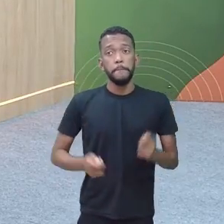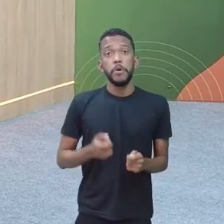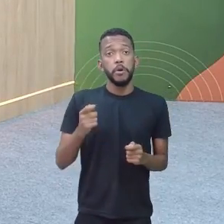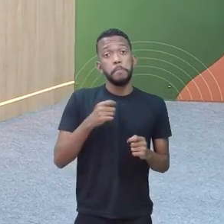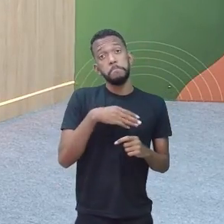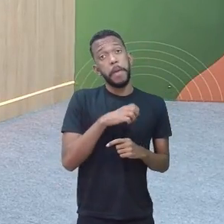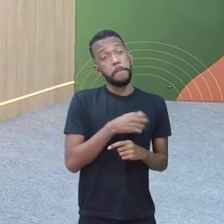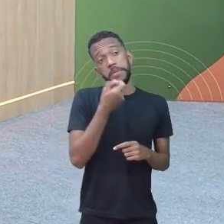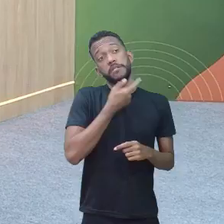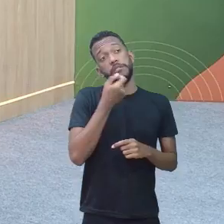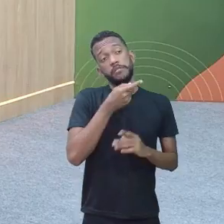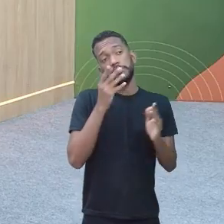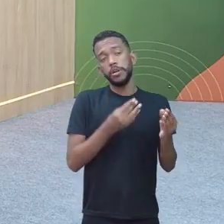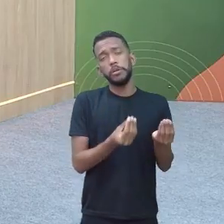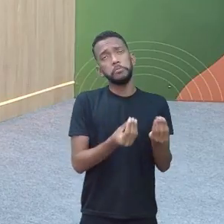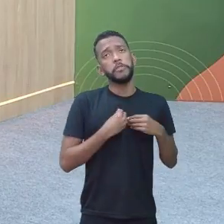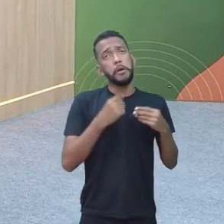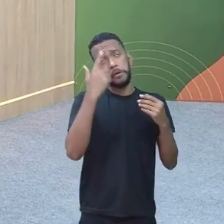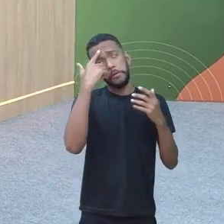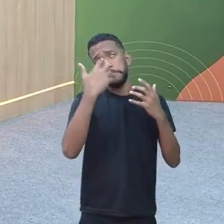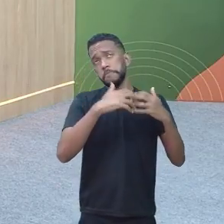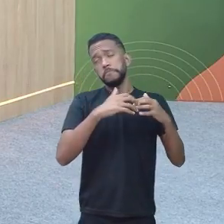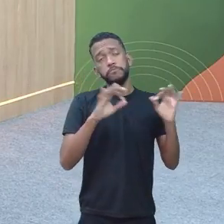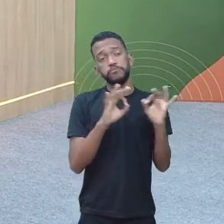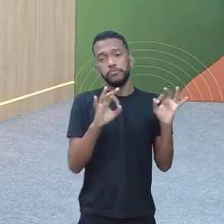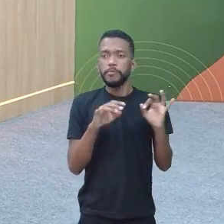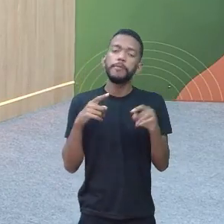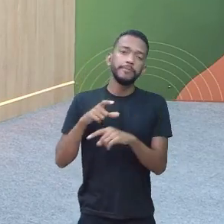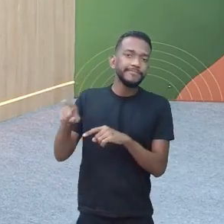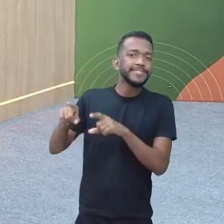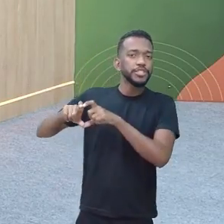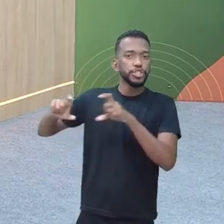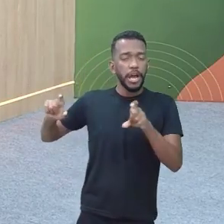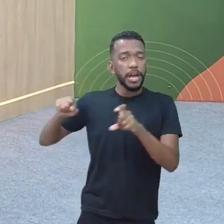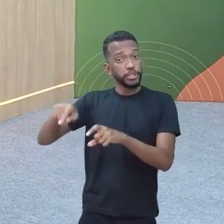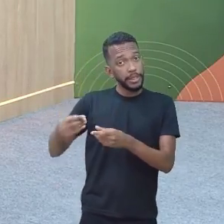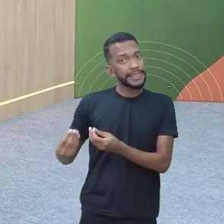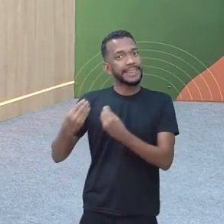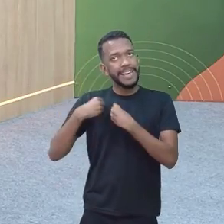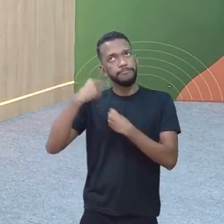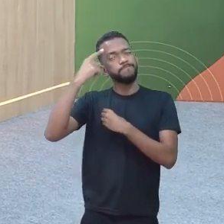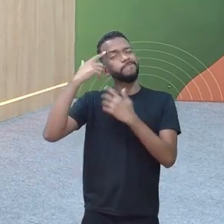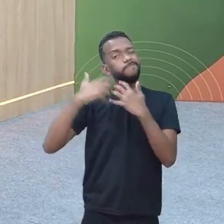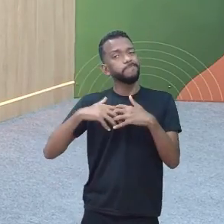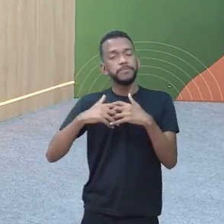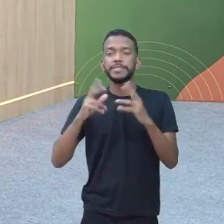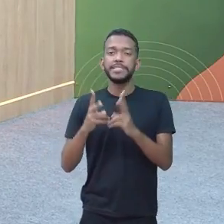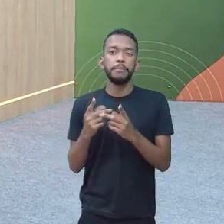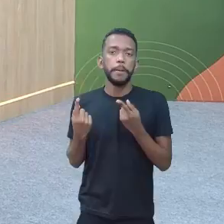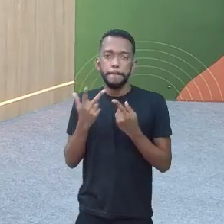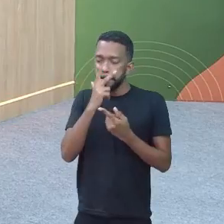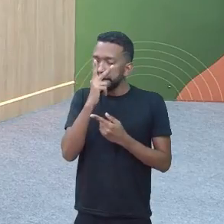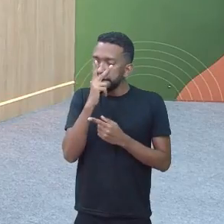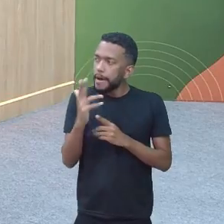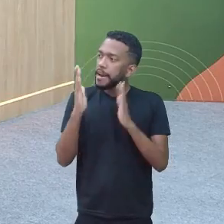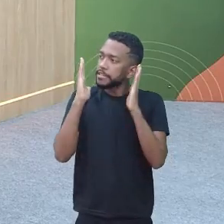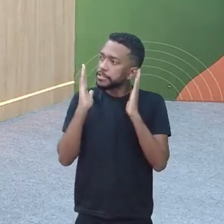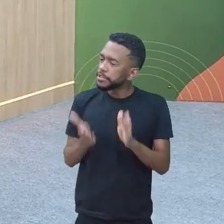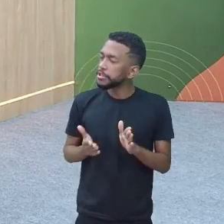engraçado e não trazer nenhuma reflexão sobre o contexto social. A charge, todavia, é uma